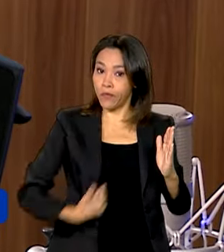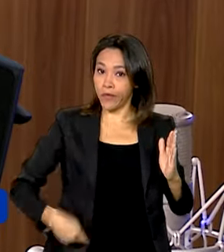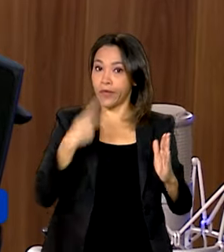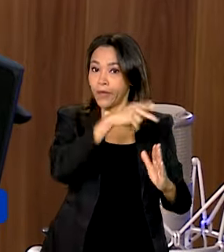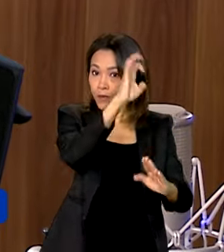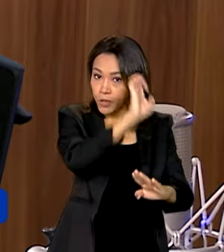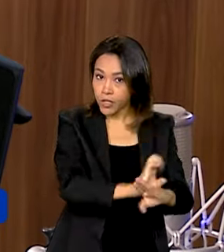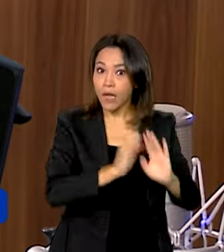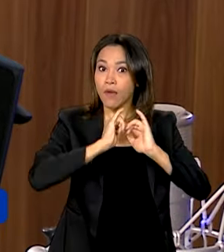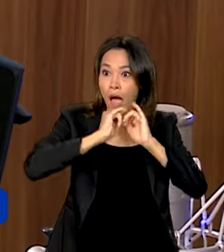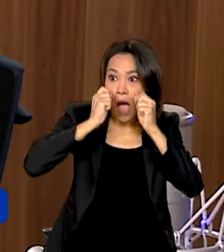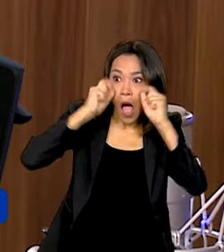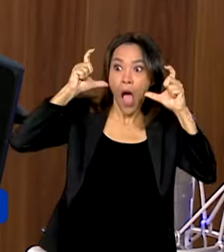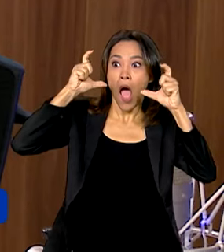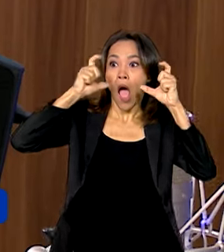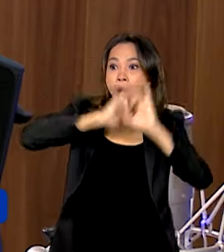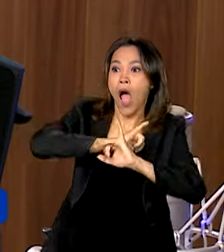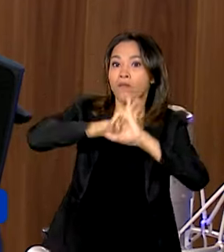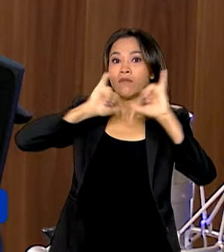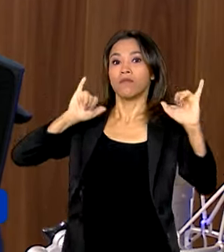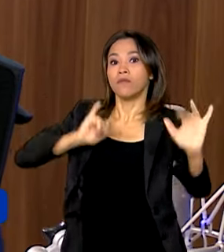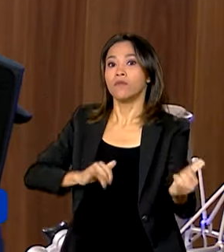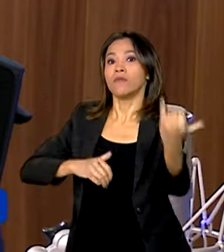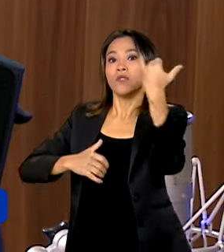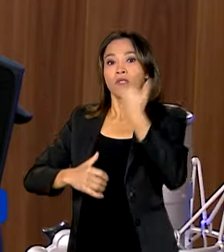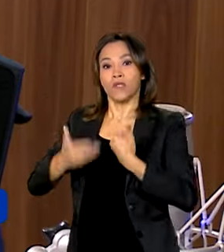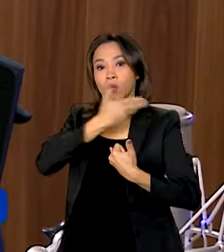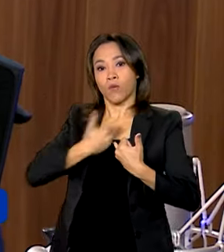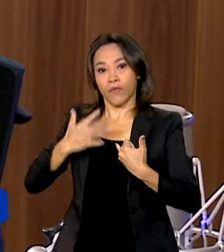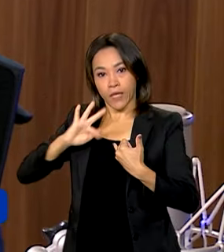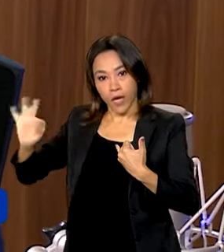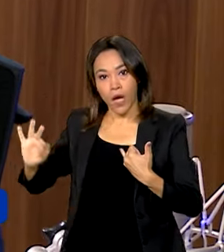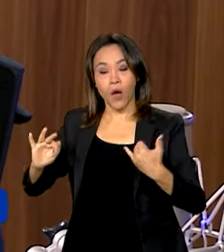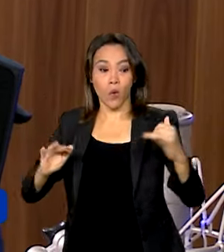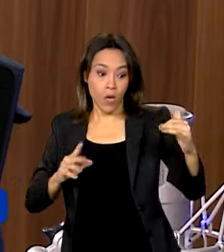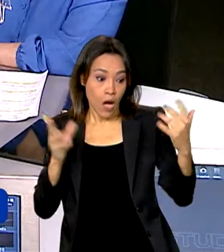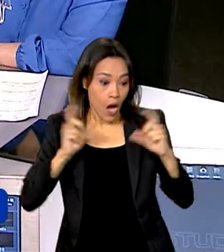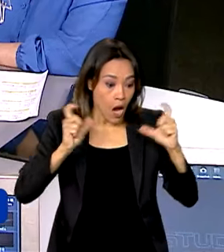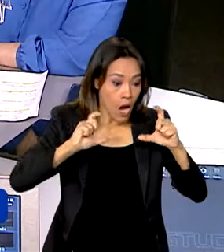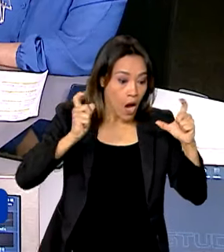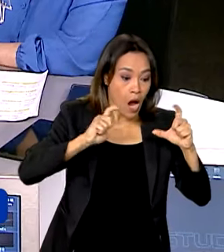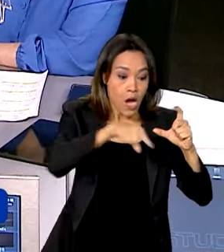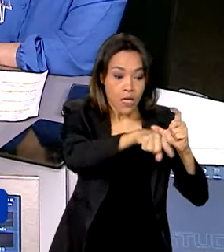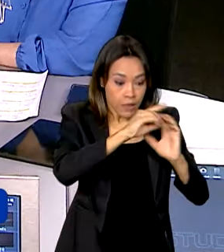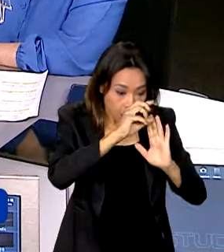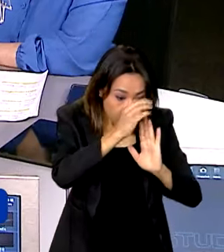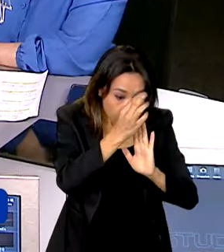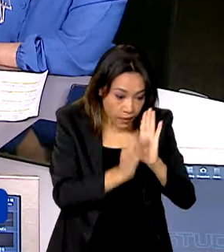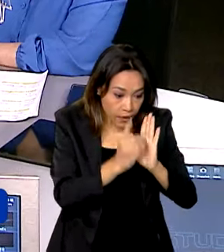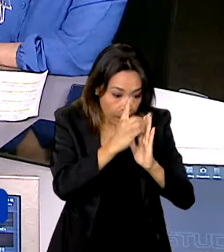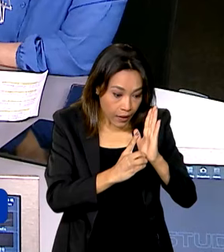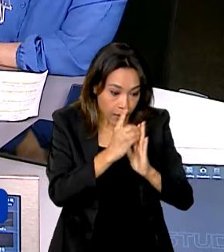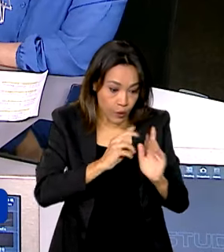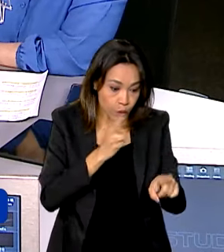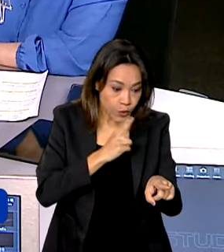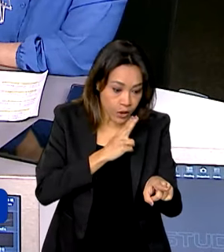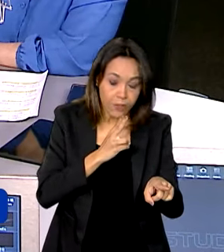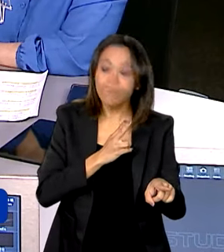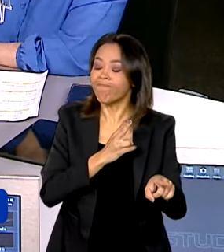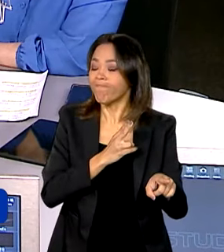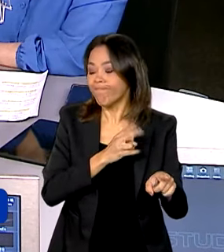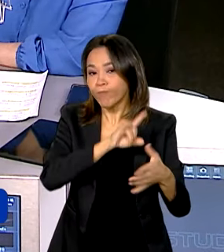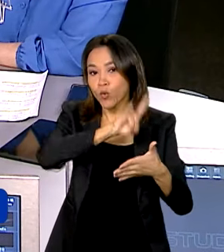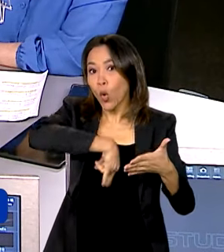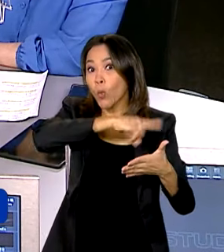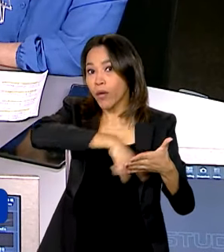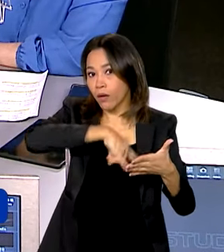enquadramento na regra tudo direitinho então ele vai lá olha enquadrou como emergência decreto ele faz o decreto de emergência ele pode